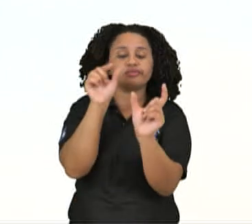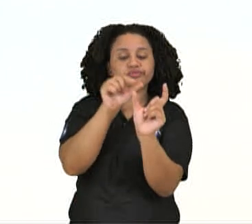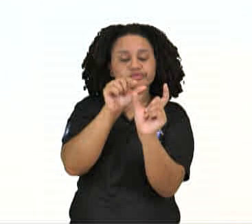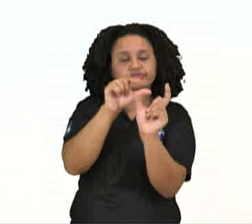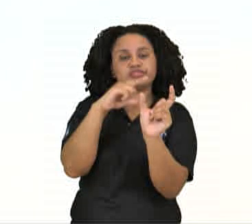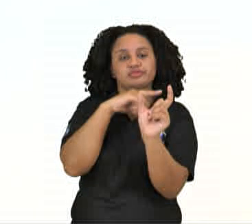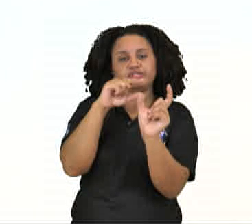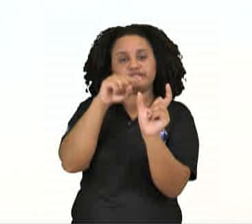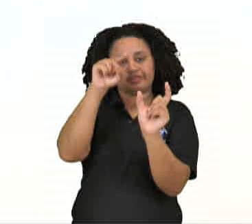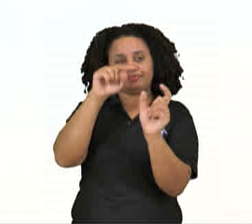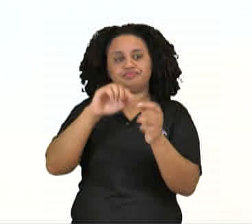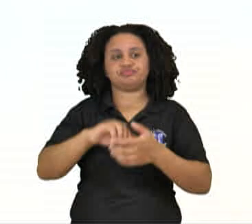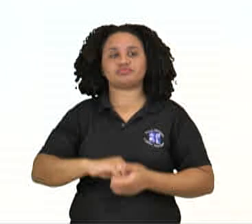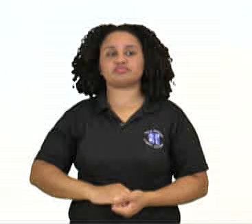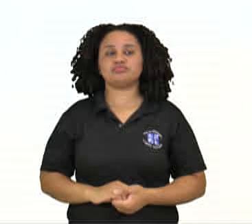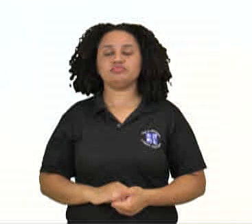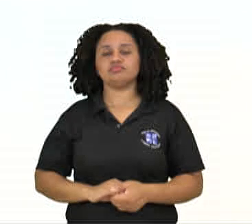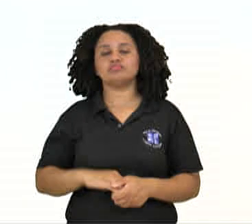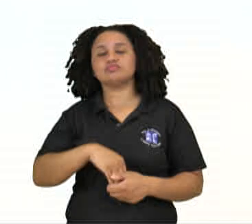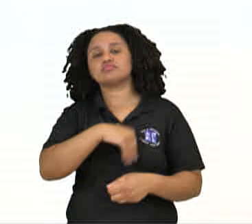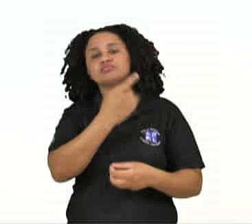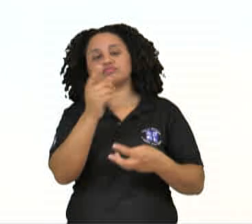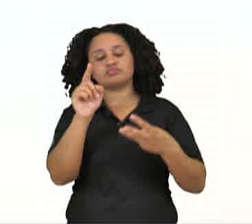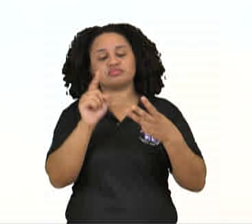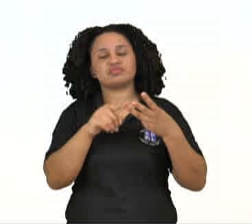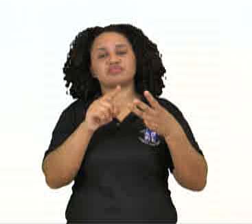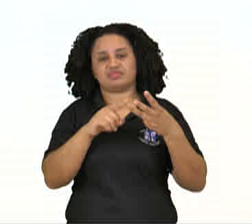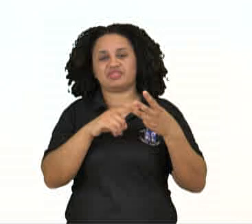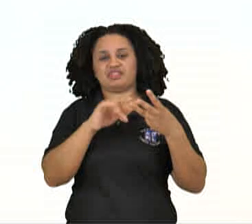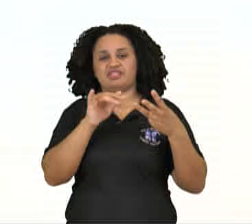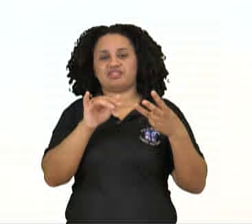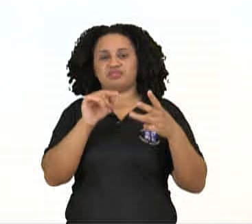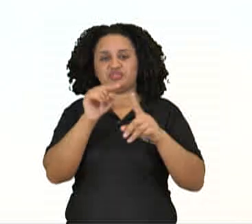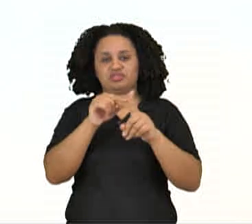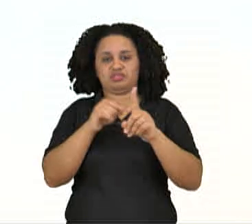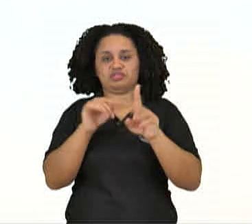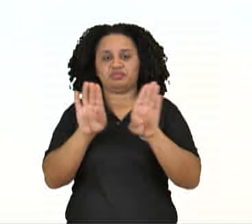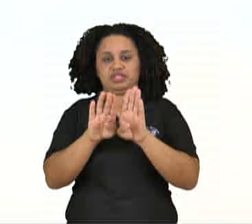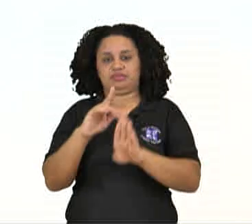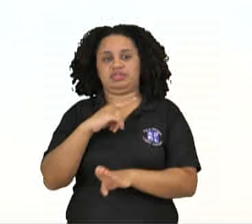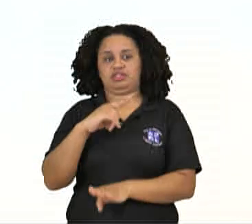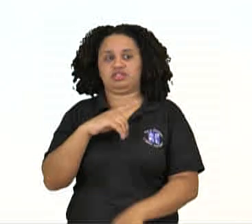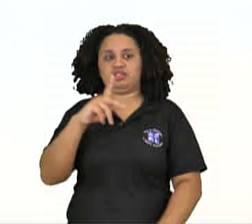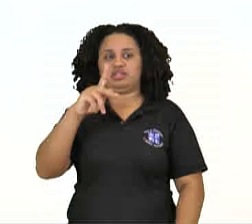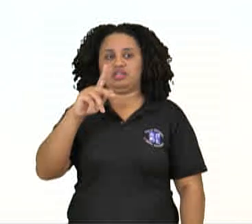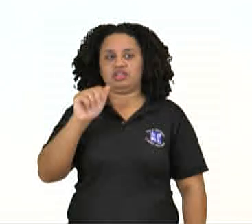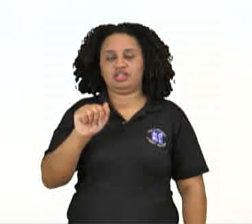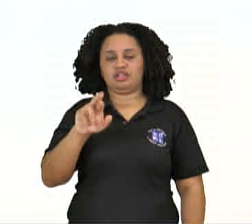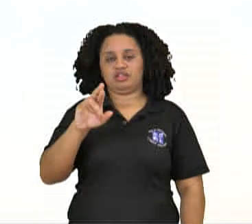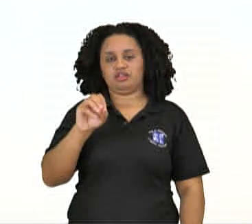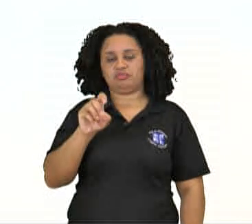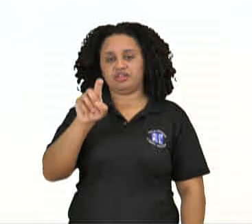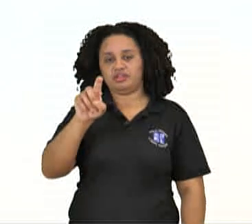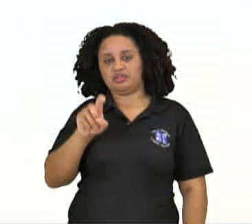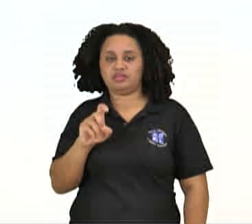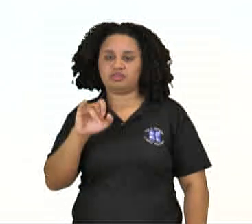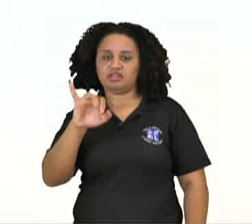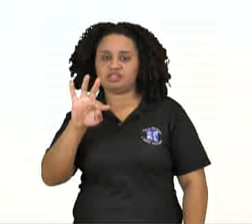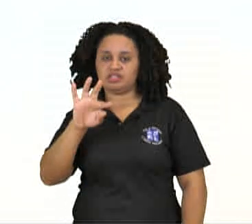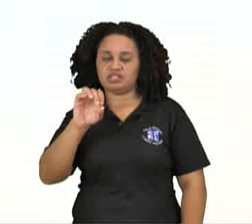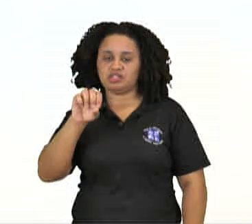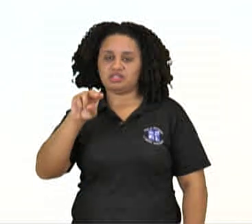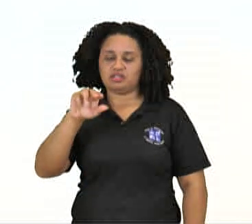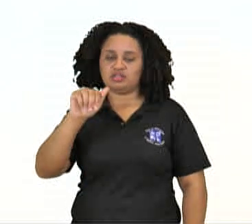as oxítonas. Também nós temos as paroxítonas, pessoal. Então, ocorre quando a penúltima sílaba é a